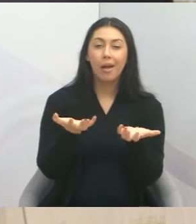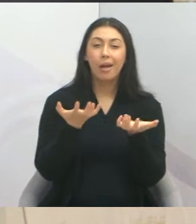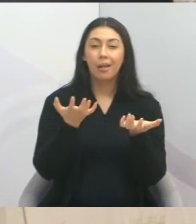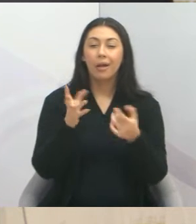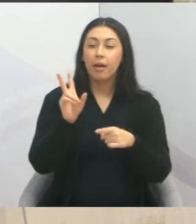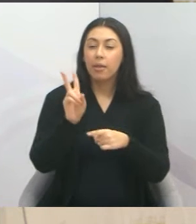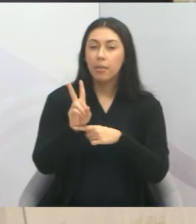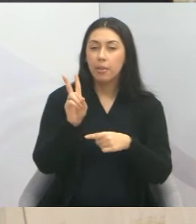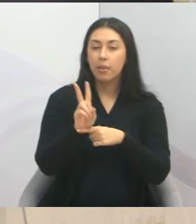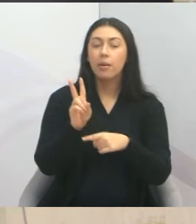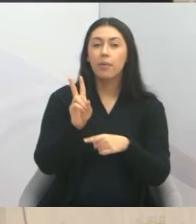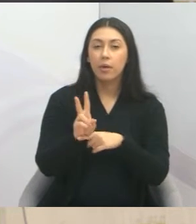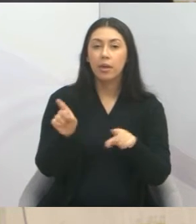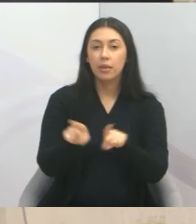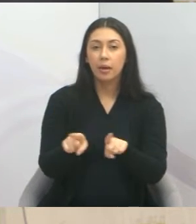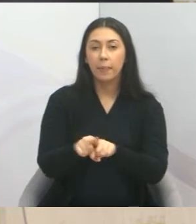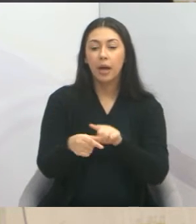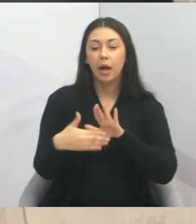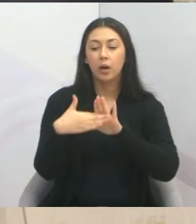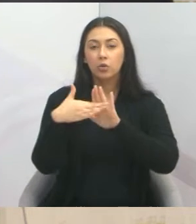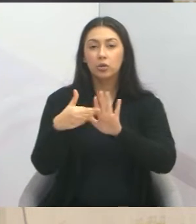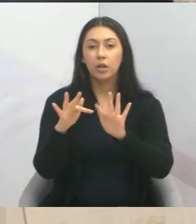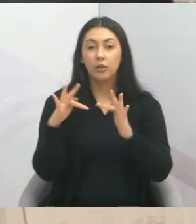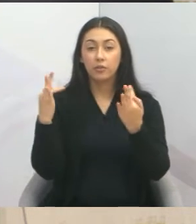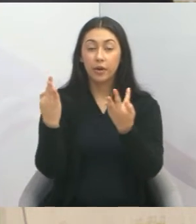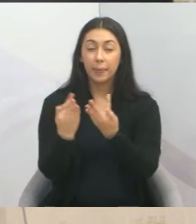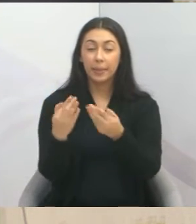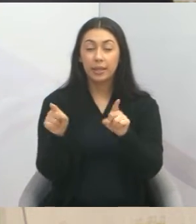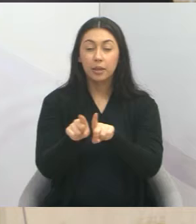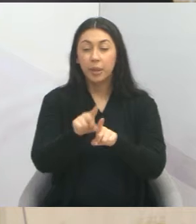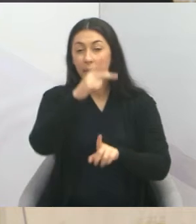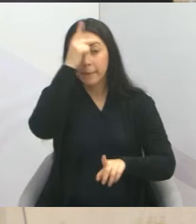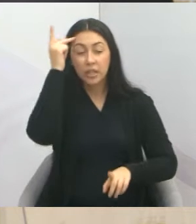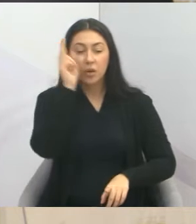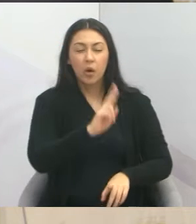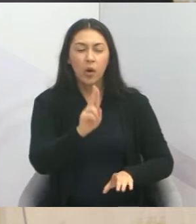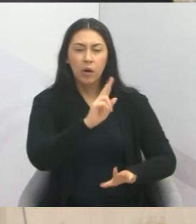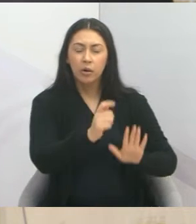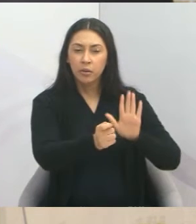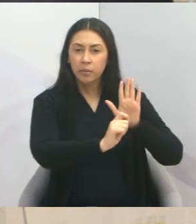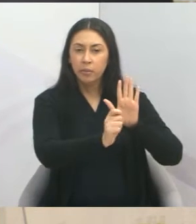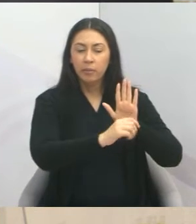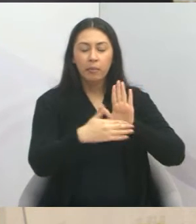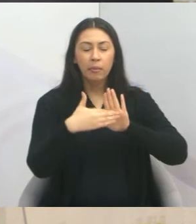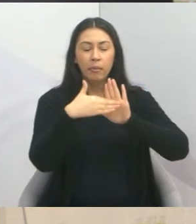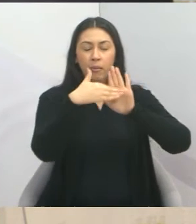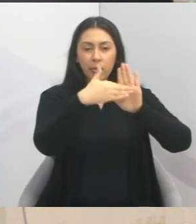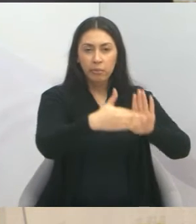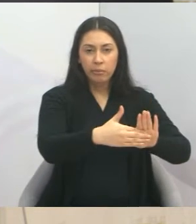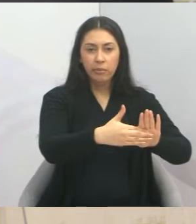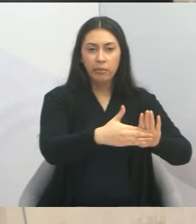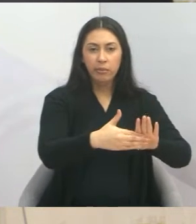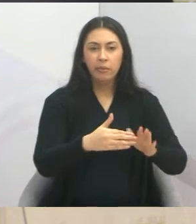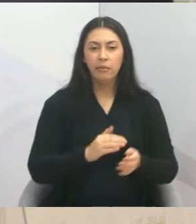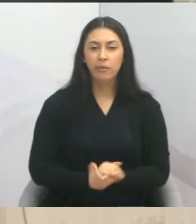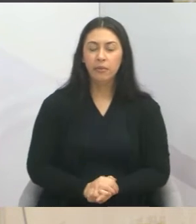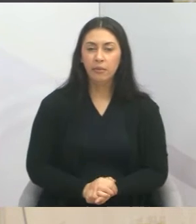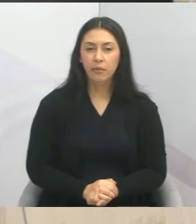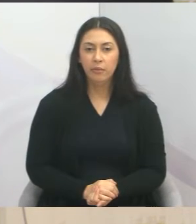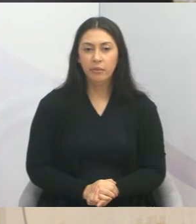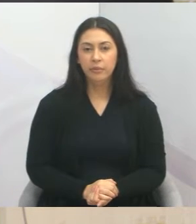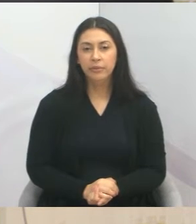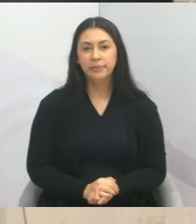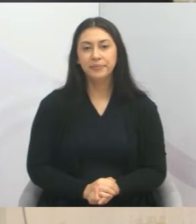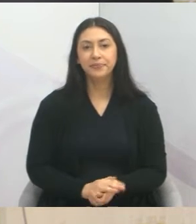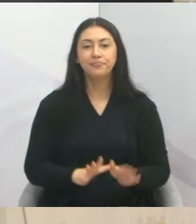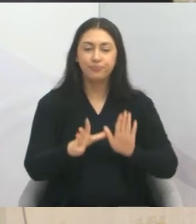essa bandeira e recuperar não somente os dependentes químicos químicos como também seus familiares que sofrem juntos